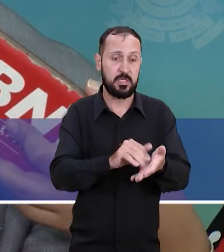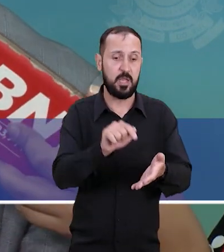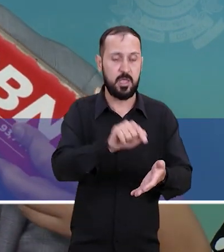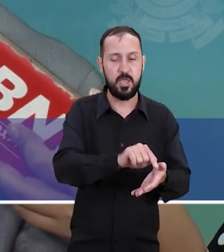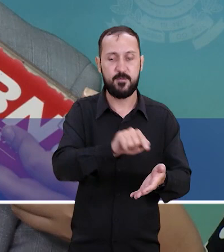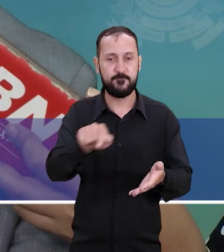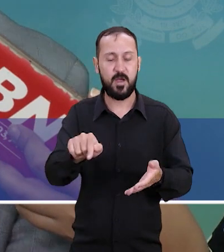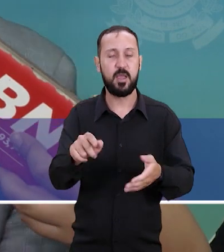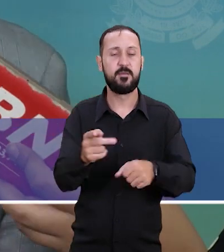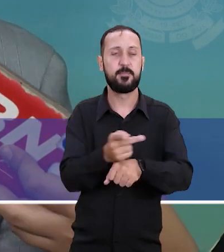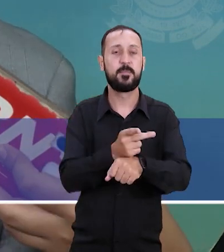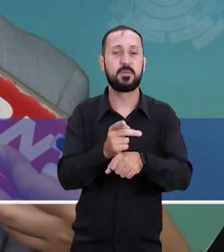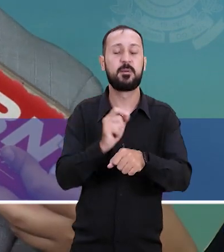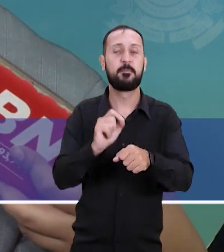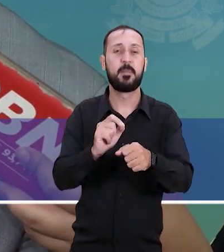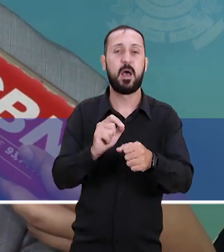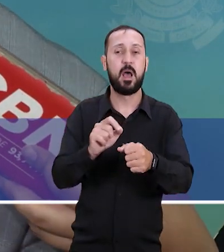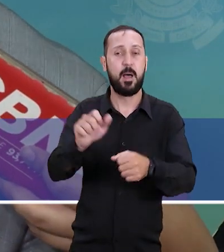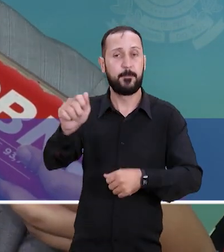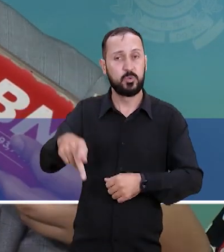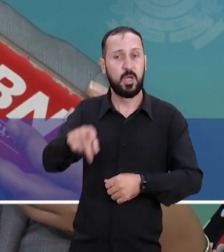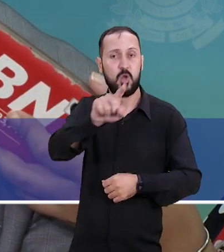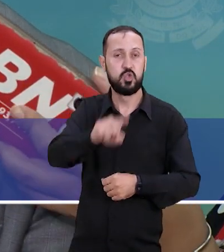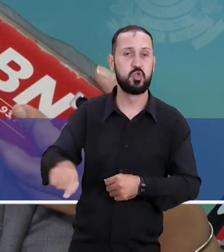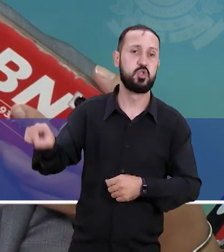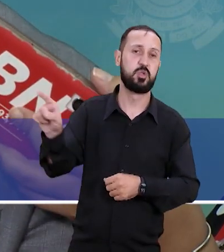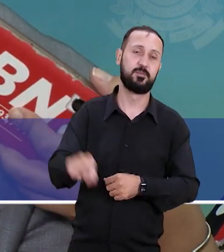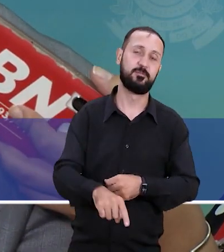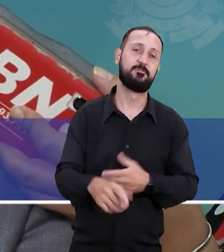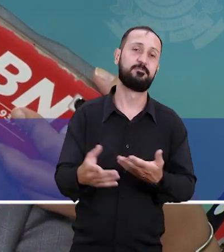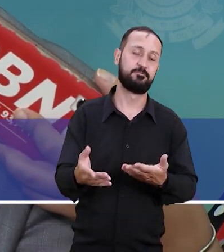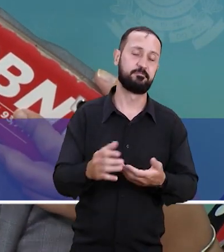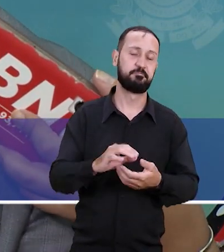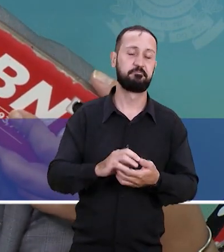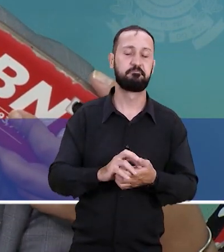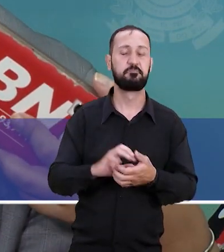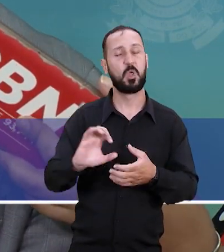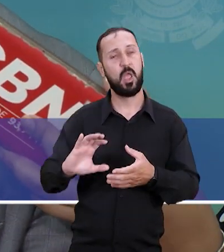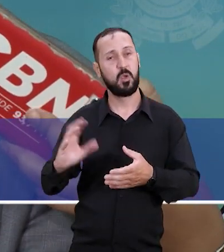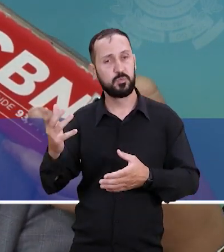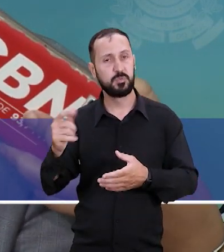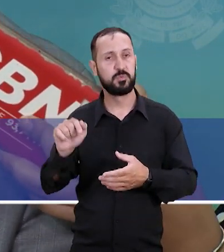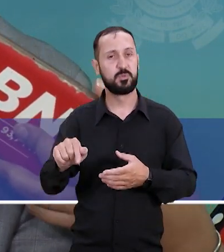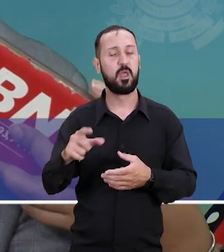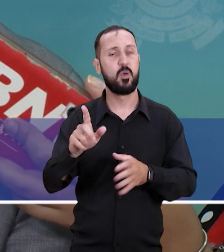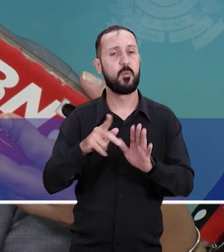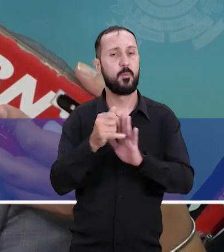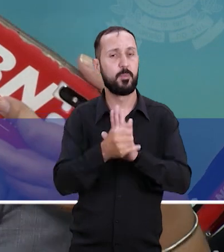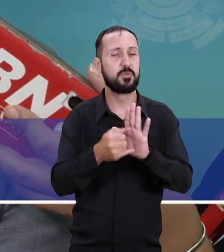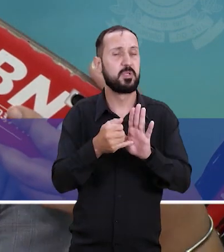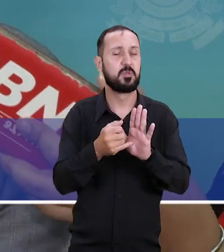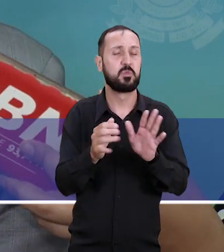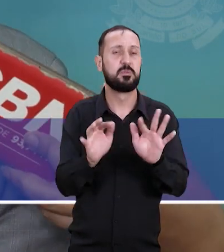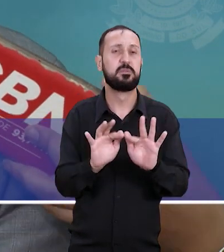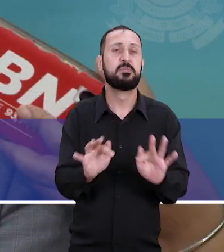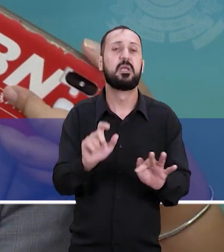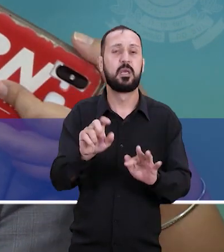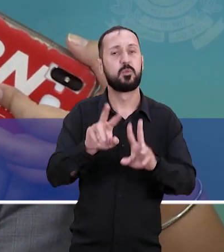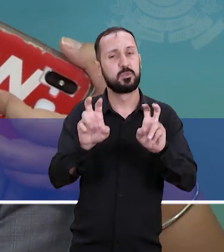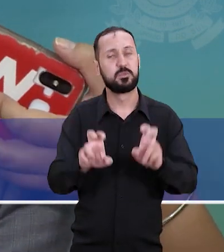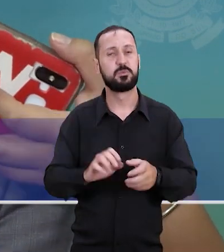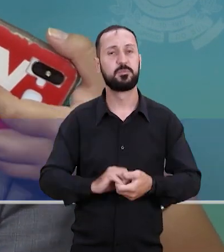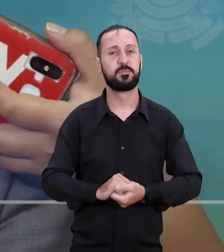secretário de Estado ele próprio promover a cassação desta aposentadoria, desses fatos. Basicamente, o projeto